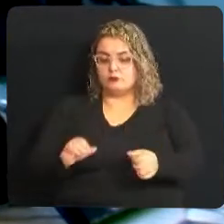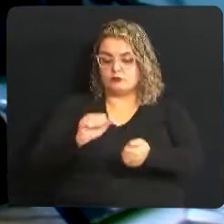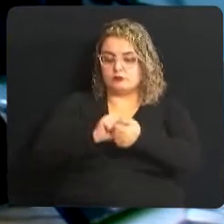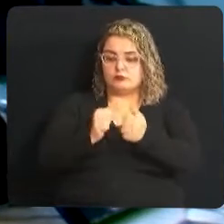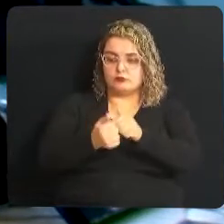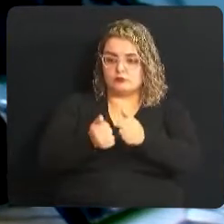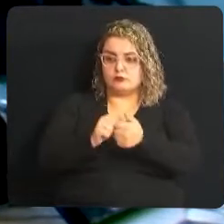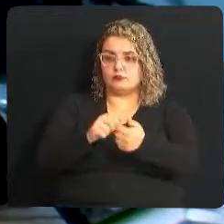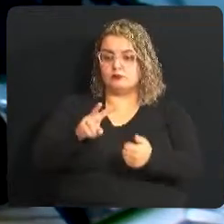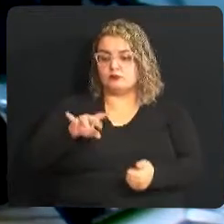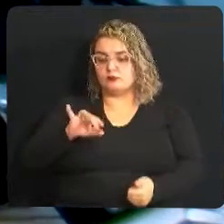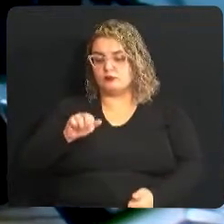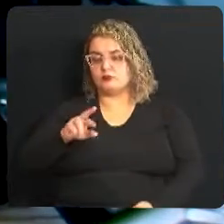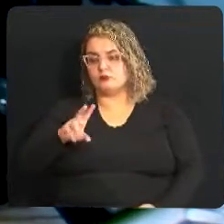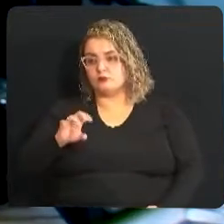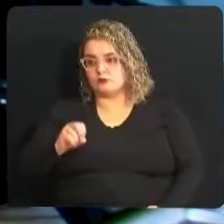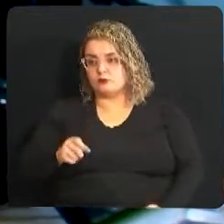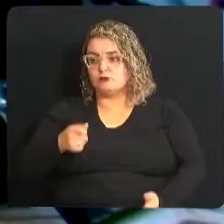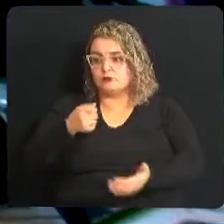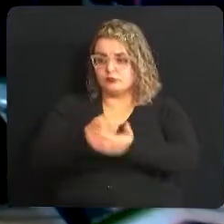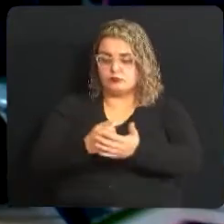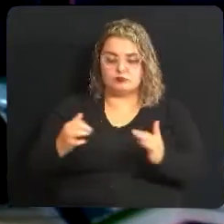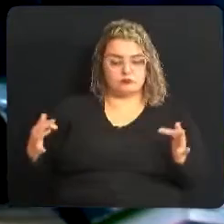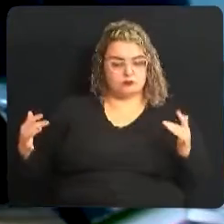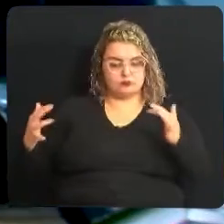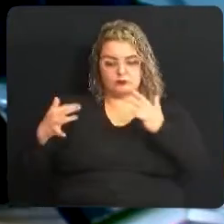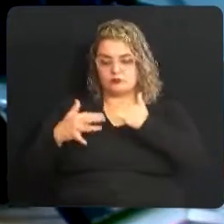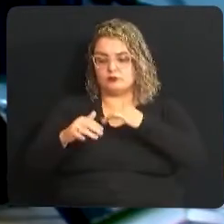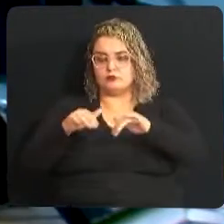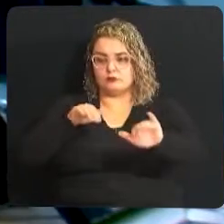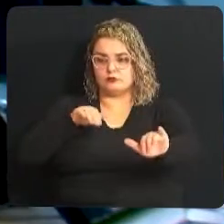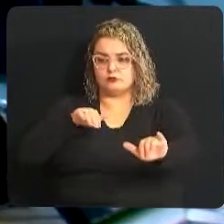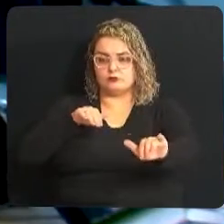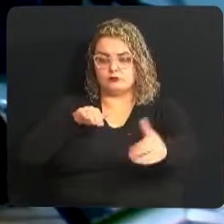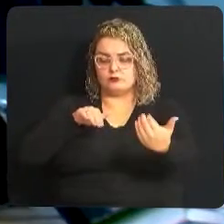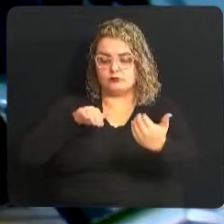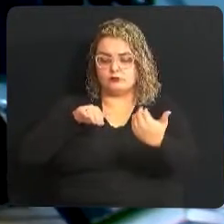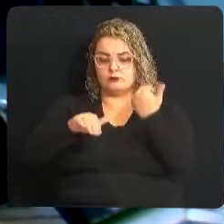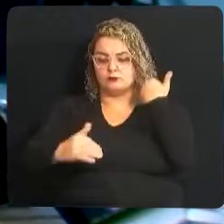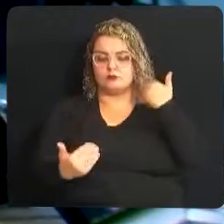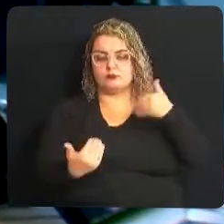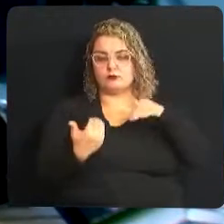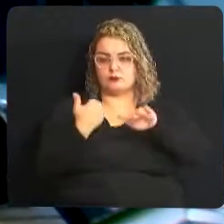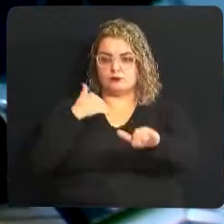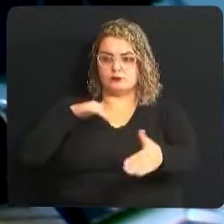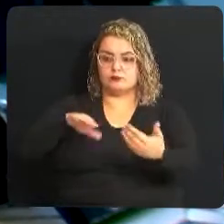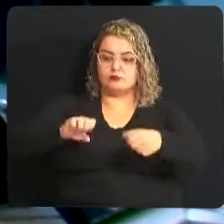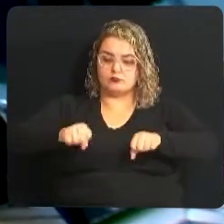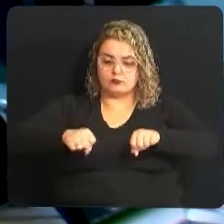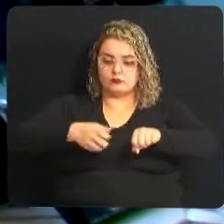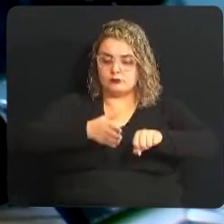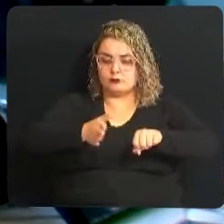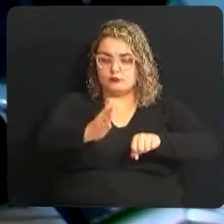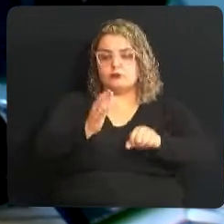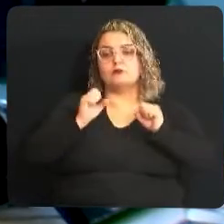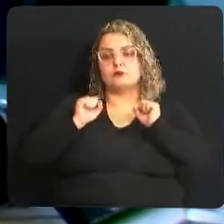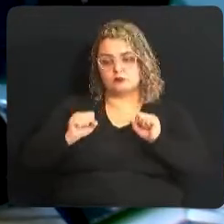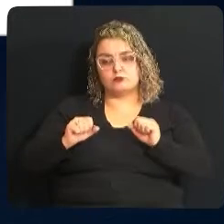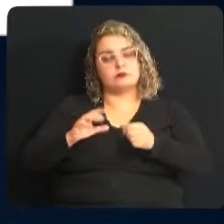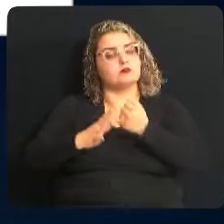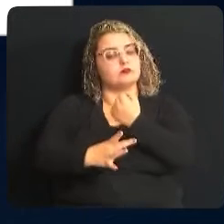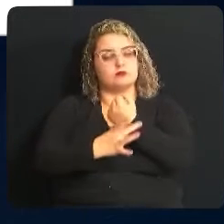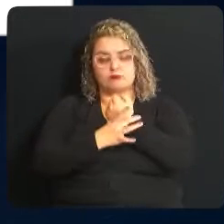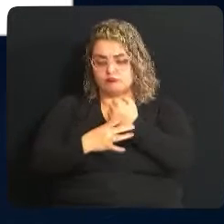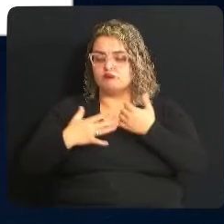do viário ali, para garantir que os pedestres, motoristas que por ali passam, possam fazer isso com segurança e